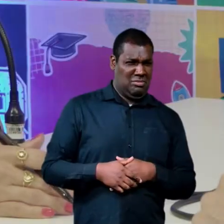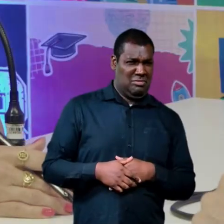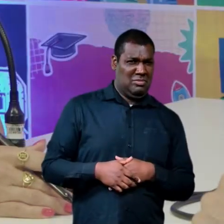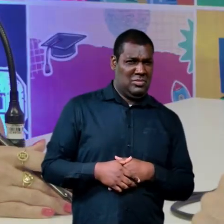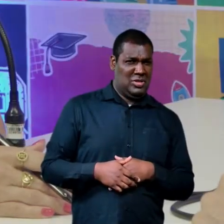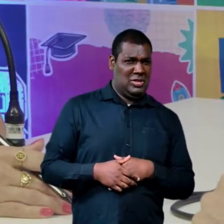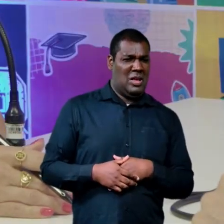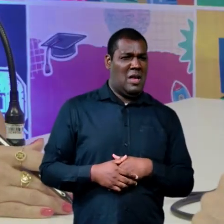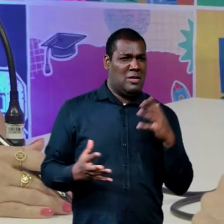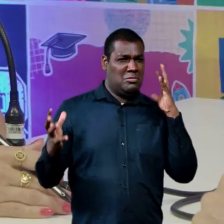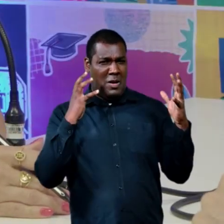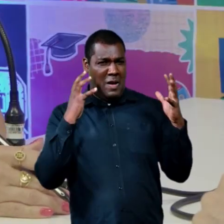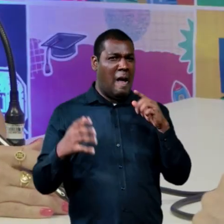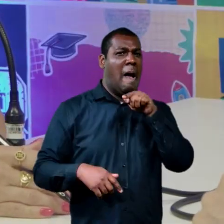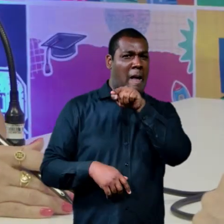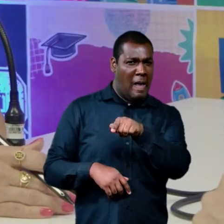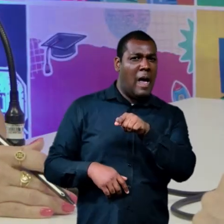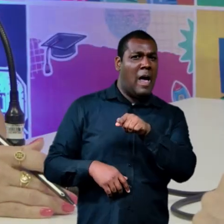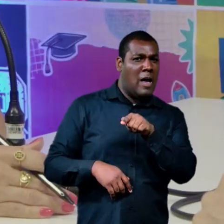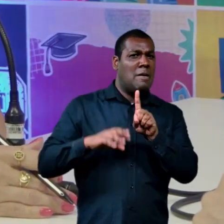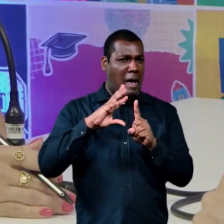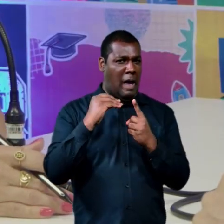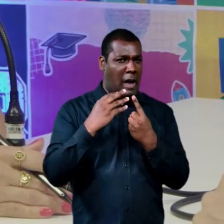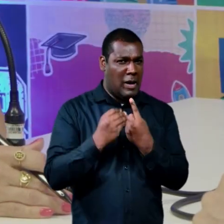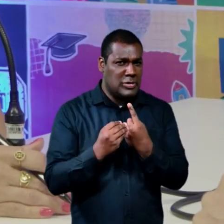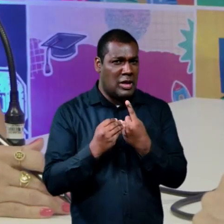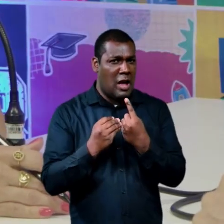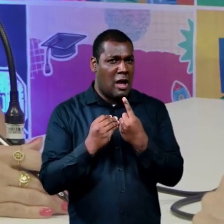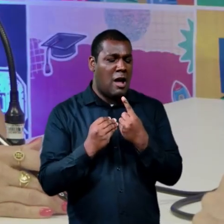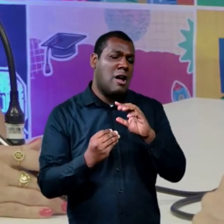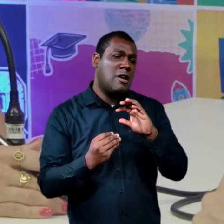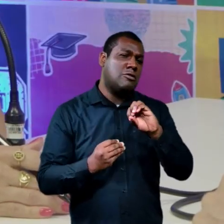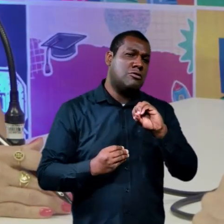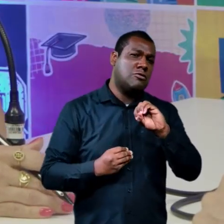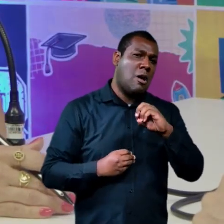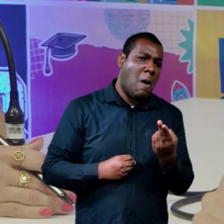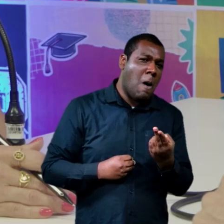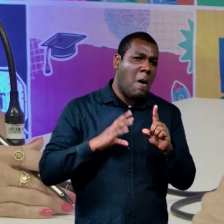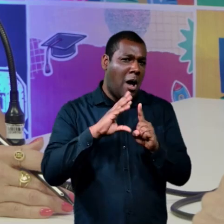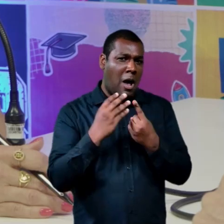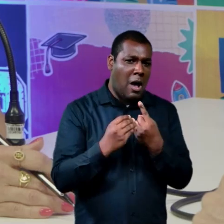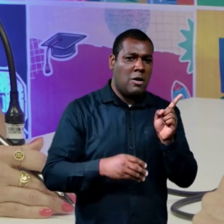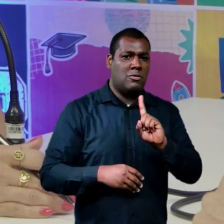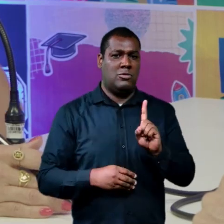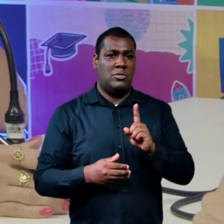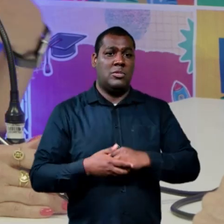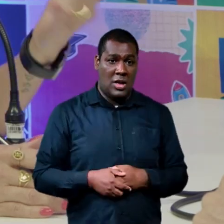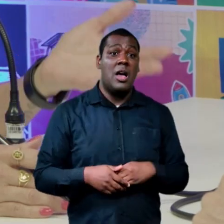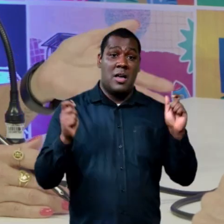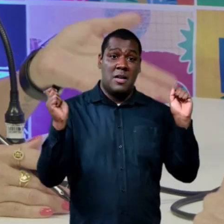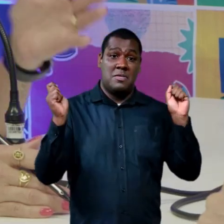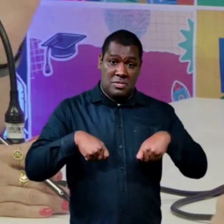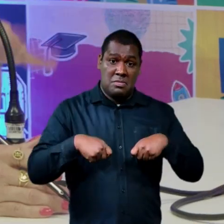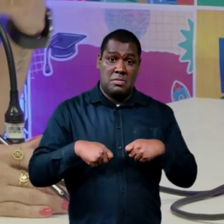é? E aí, nessas situações, então, caberia, penalidades do tipo de advertência e suspensão, ou seja, em ambos